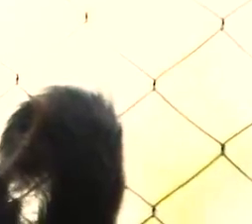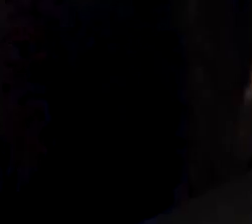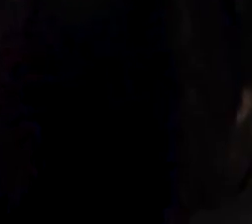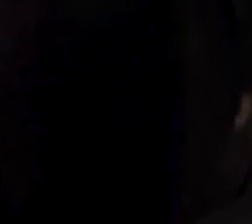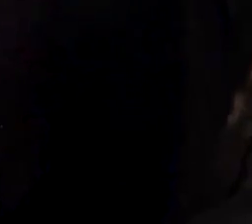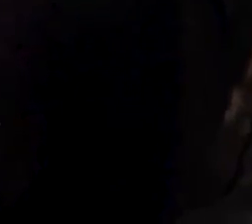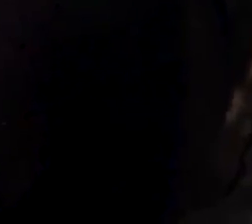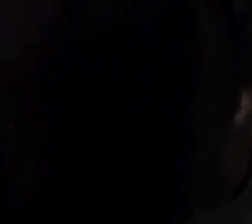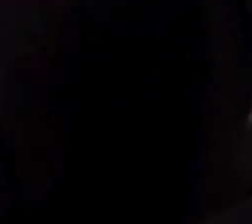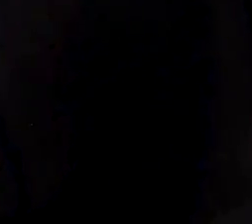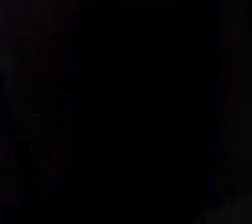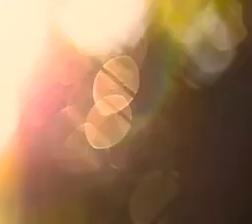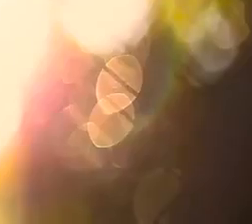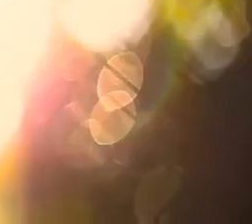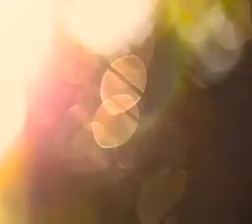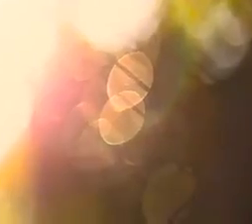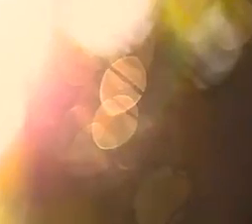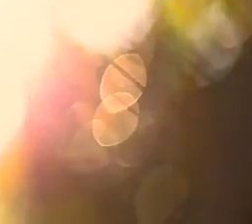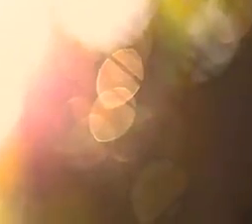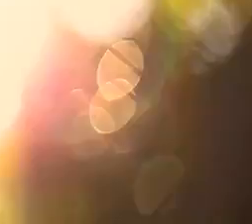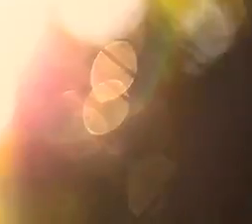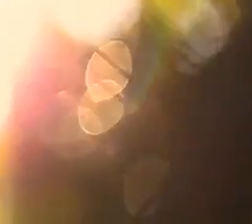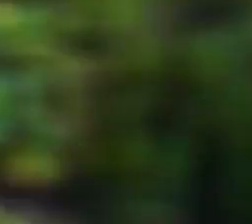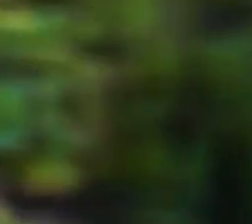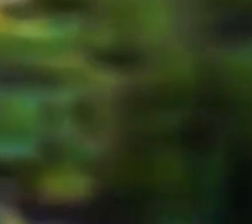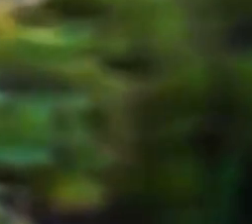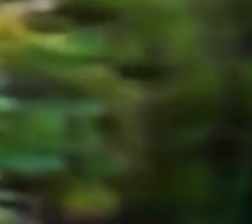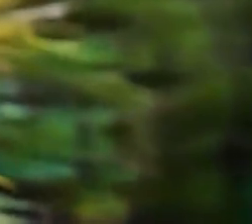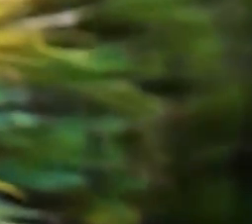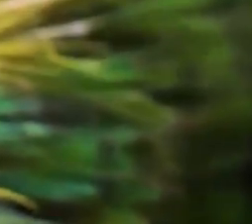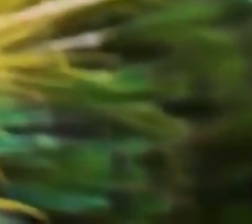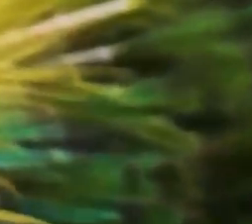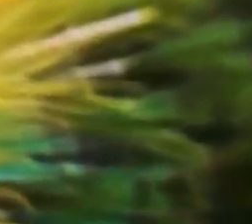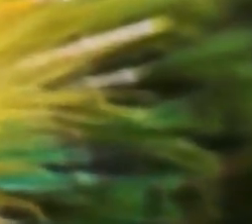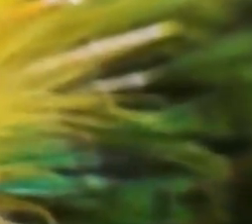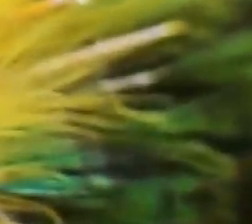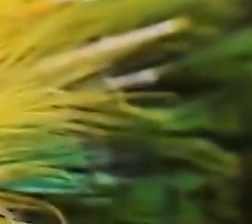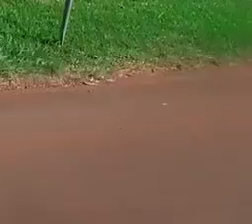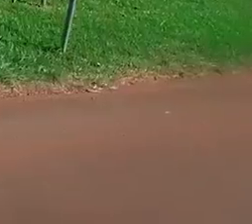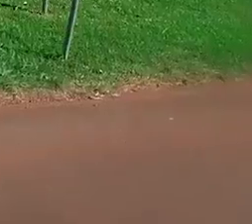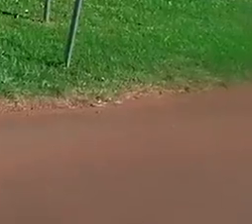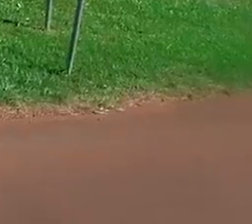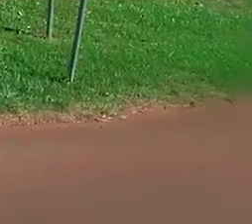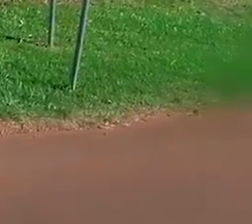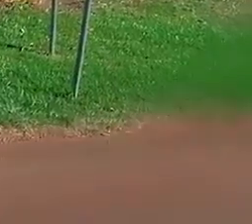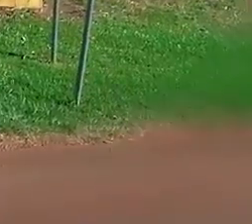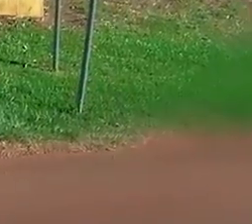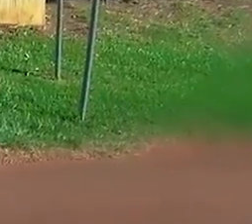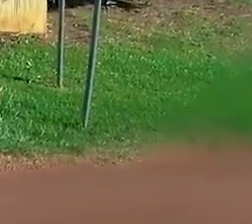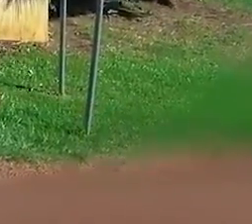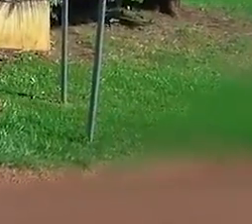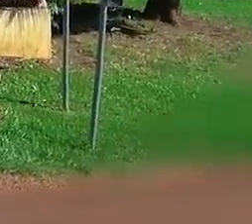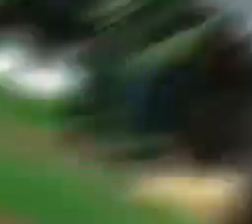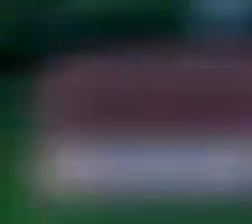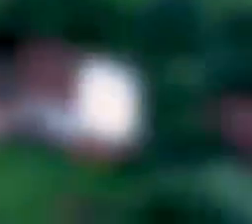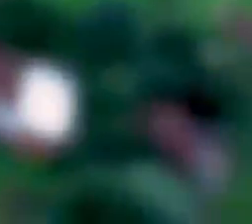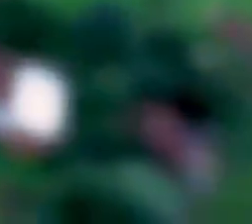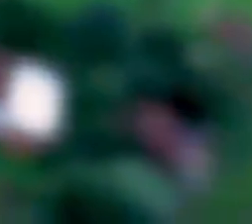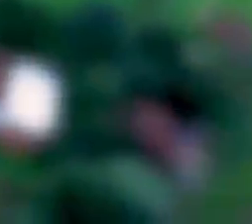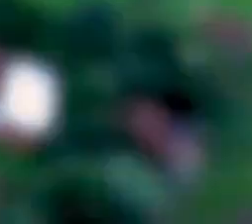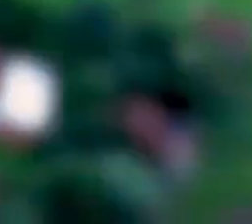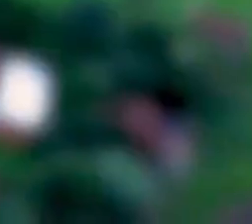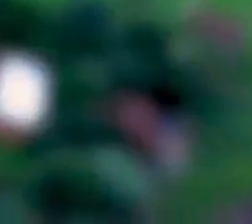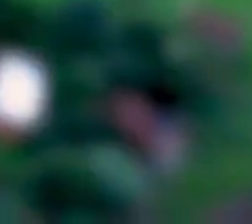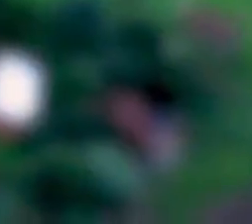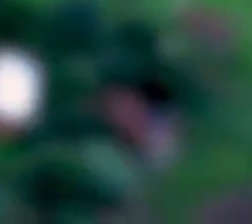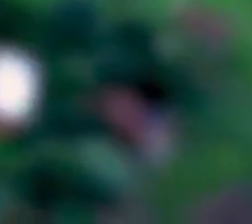Convidas, uma ONG a serviço da conservação da fauna silvestre ameaçada. Através do Primaves, está socialmente